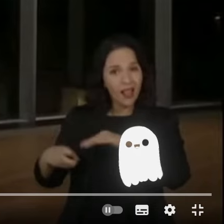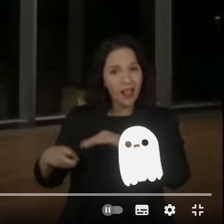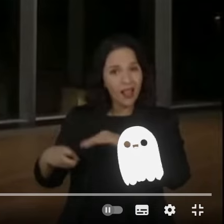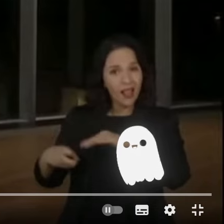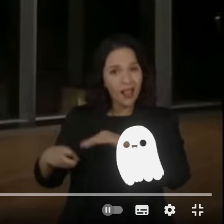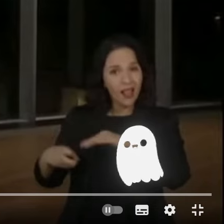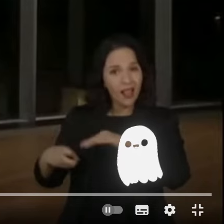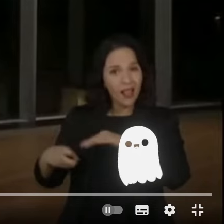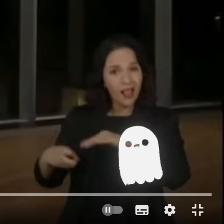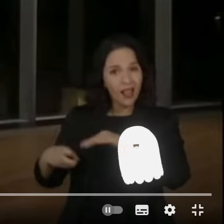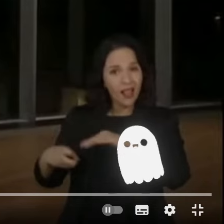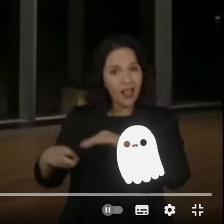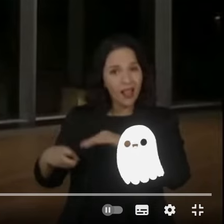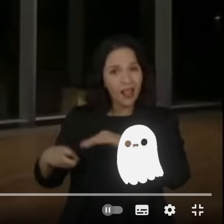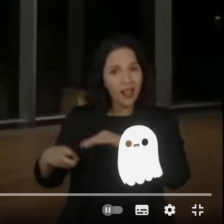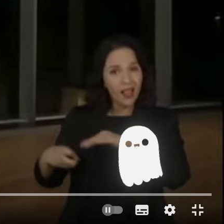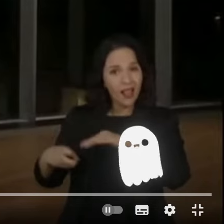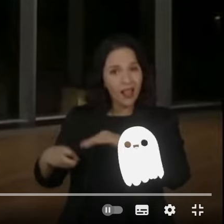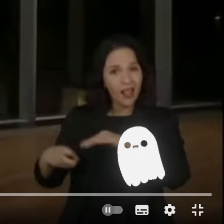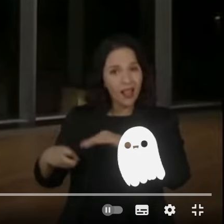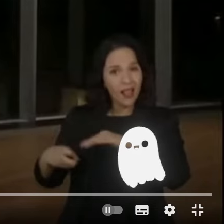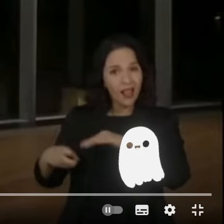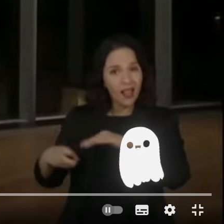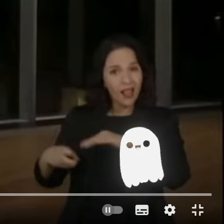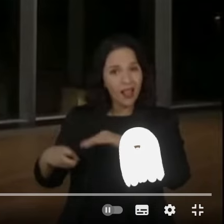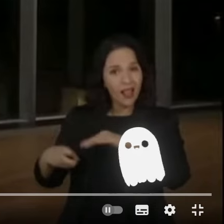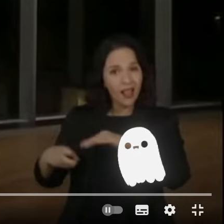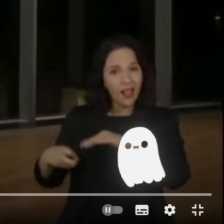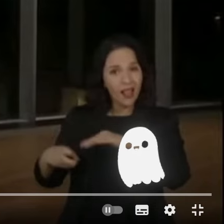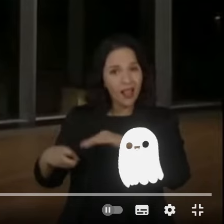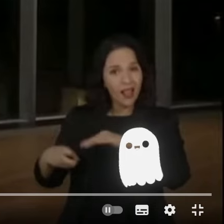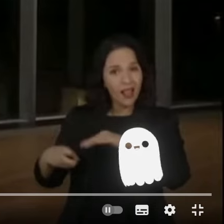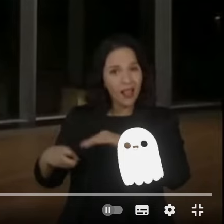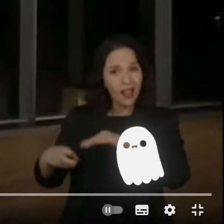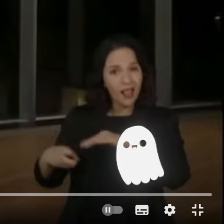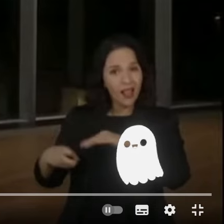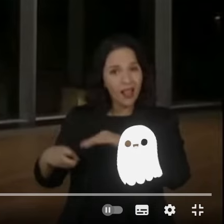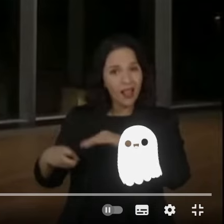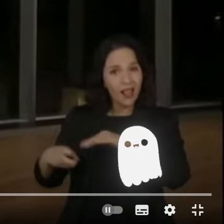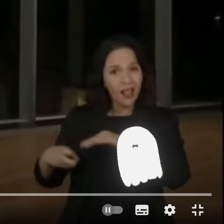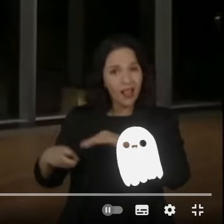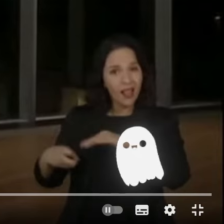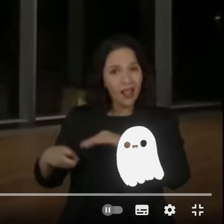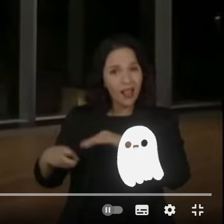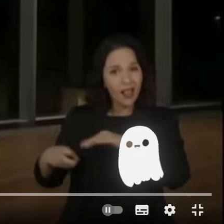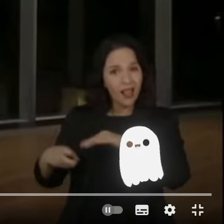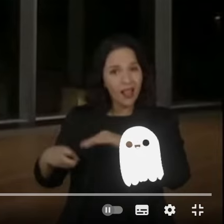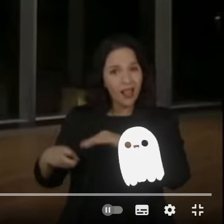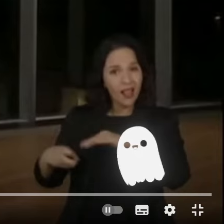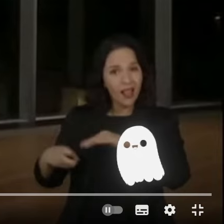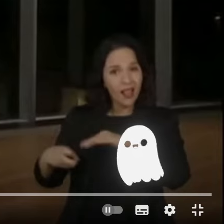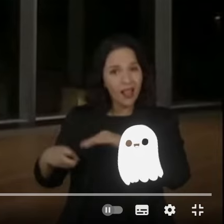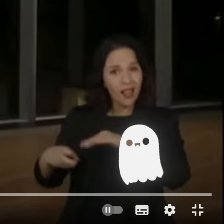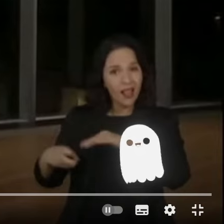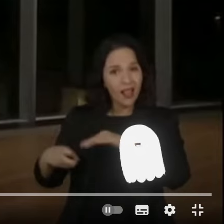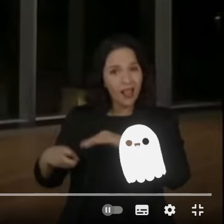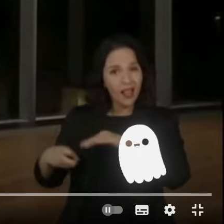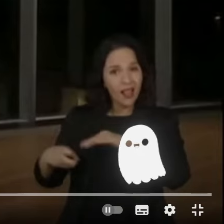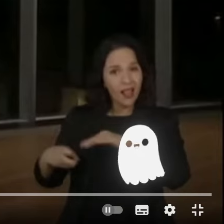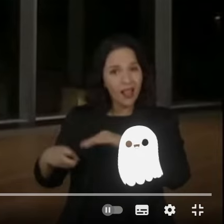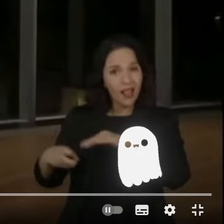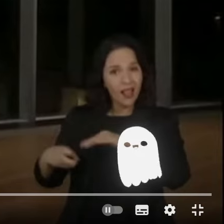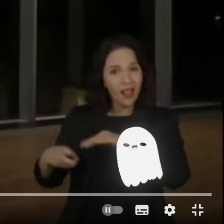oposto. Então, assim, toda a vida ela... Até hoje ela é um pouco assim, né? De, tipo, ela é muito de... Não, tenta conversar, nossa, tenta ver